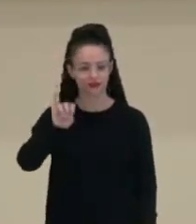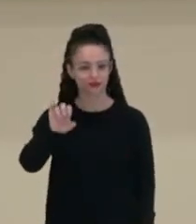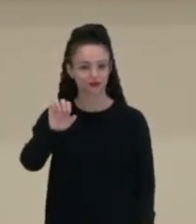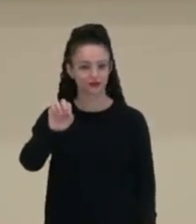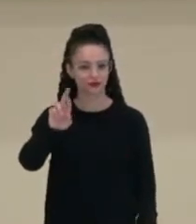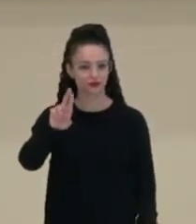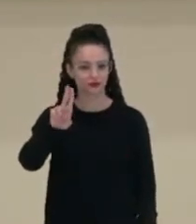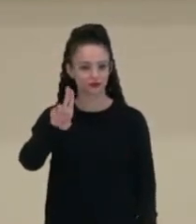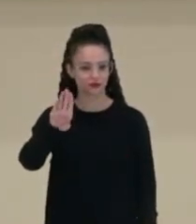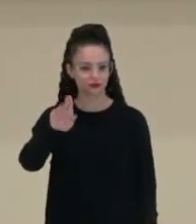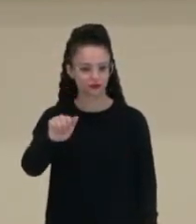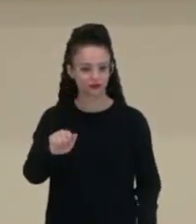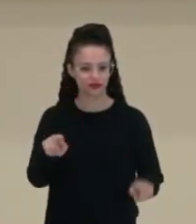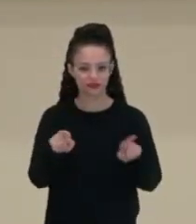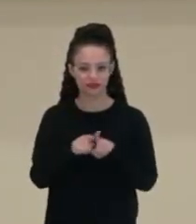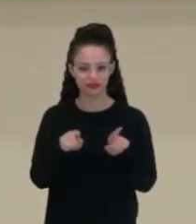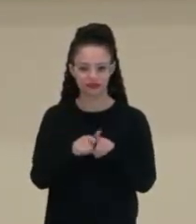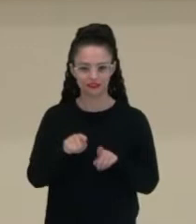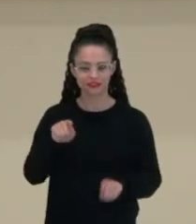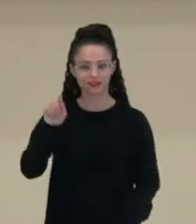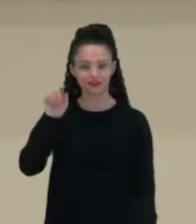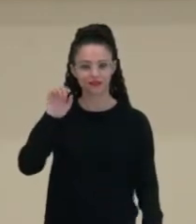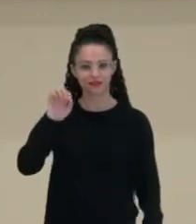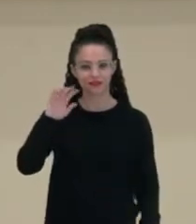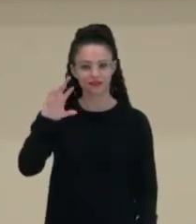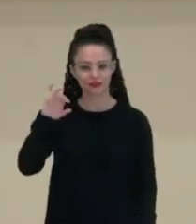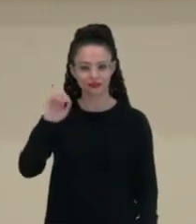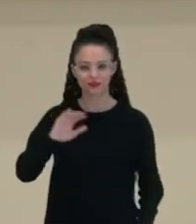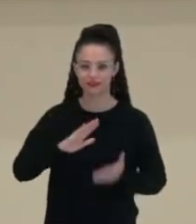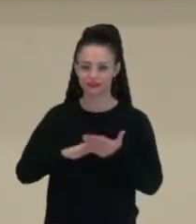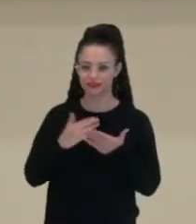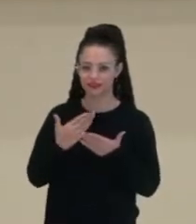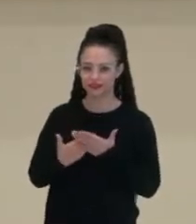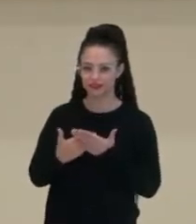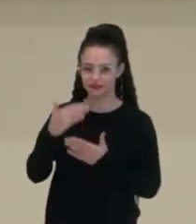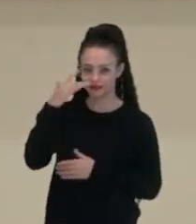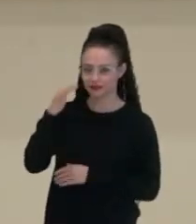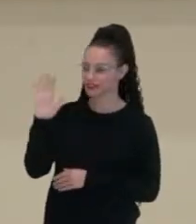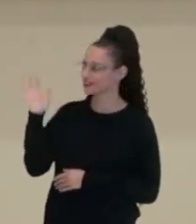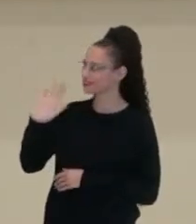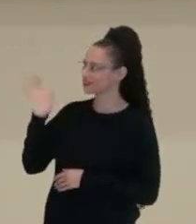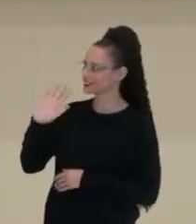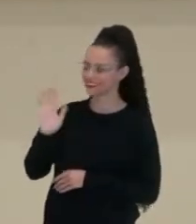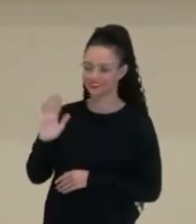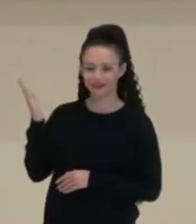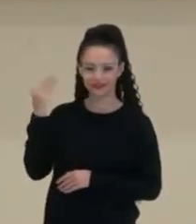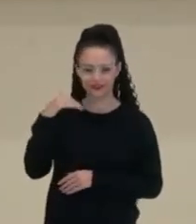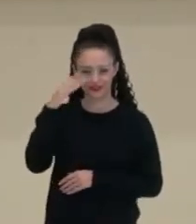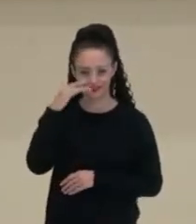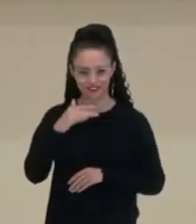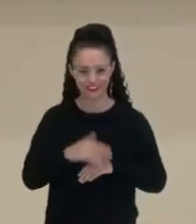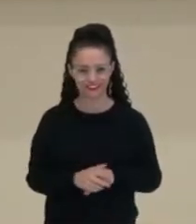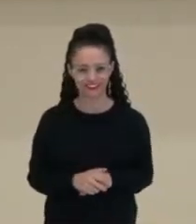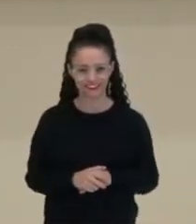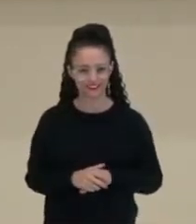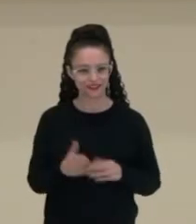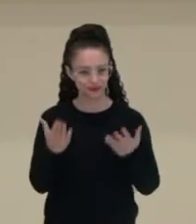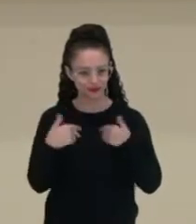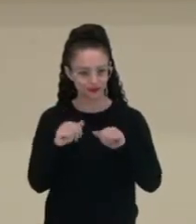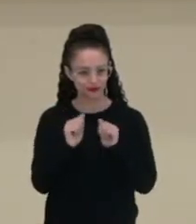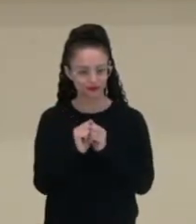os griós. Prof. Rutineia aqui com vocês e a nossa querida intérprete Viviane. Vamos lá, Vivi? Vamos